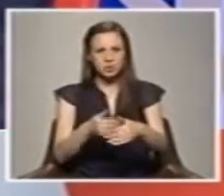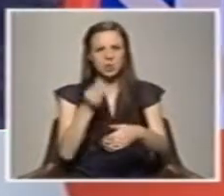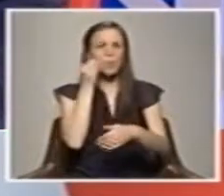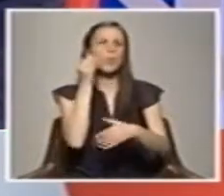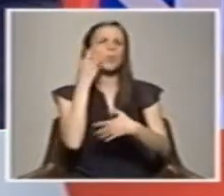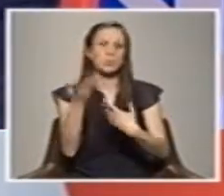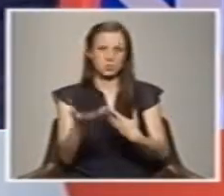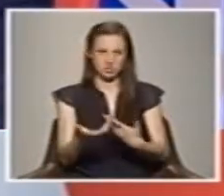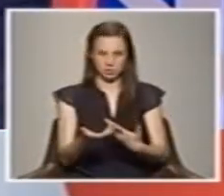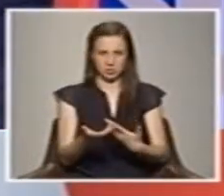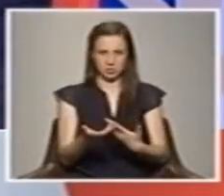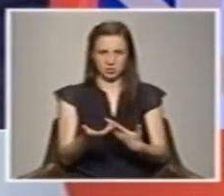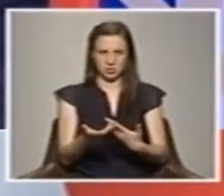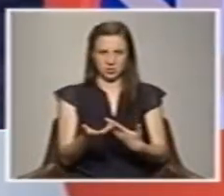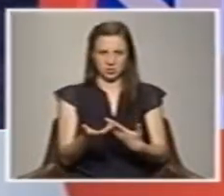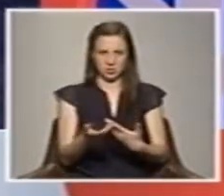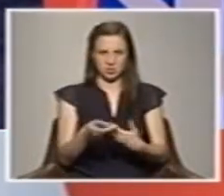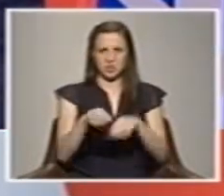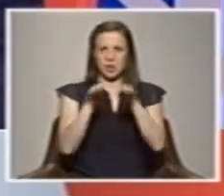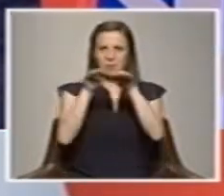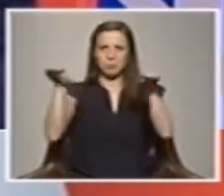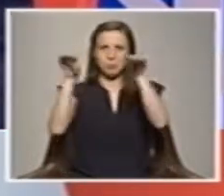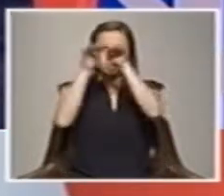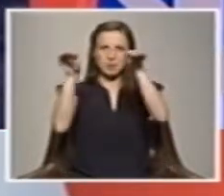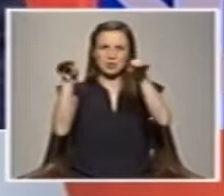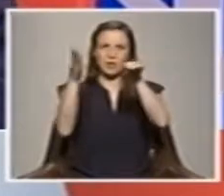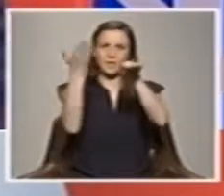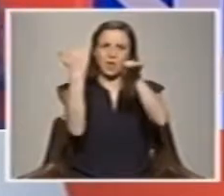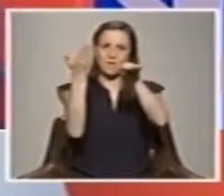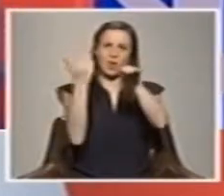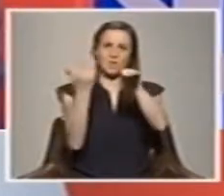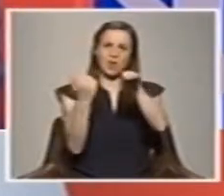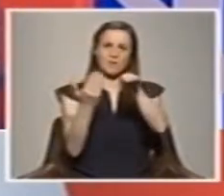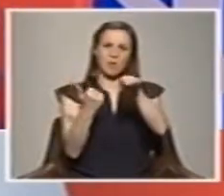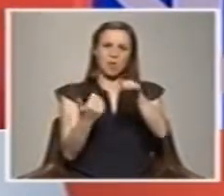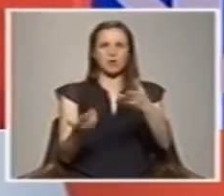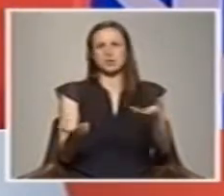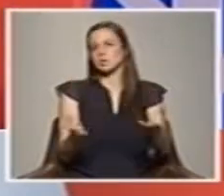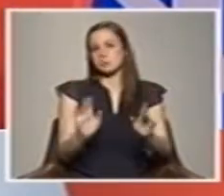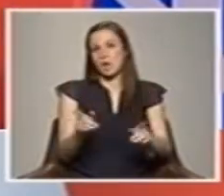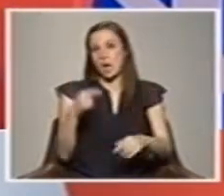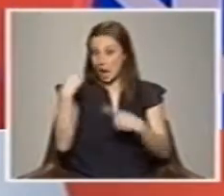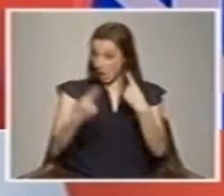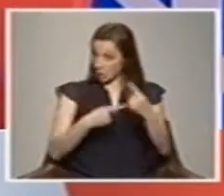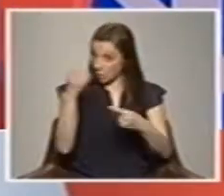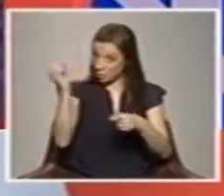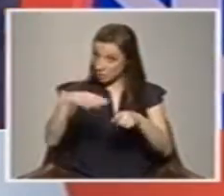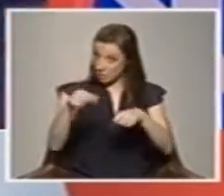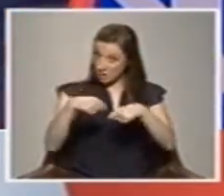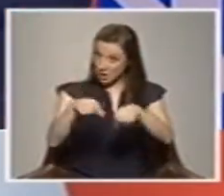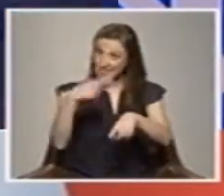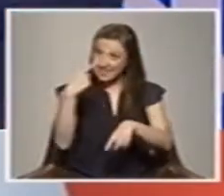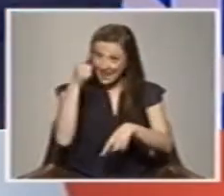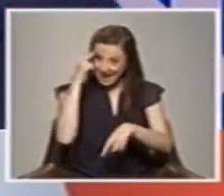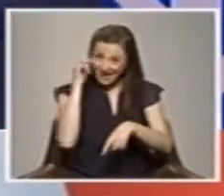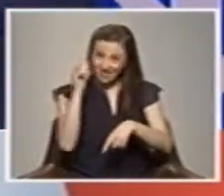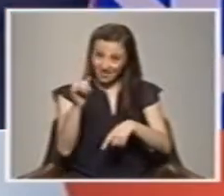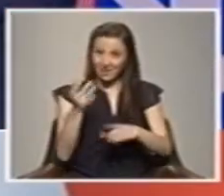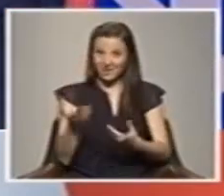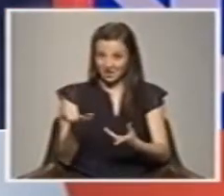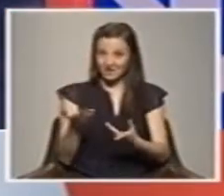a fazer reposições nas suas prateleiras para que esses prazos... Agora, já há supermercados com estratégias